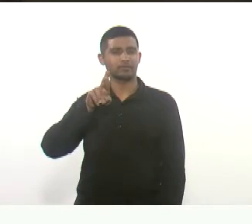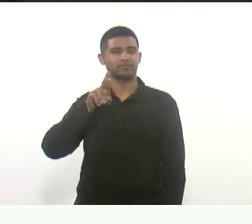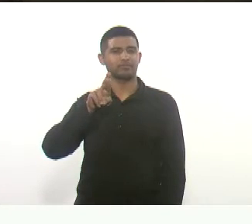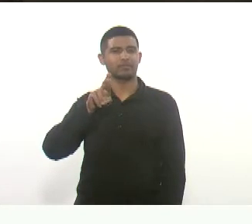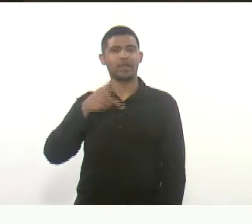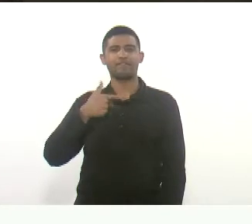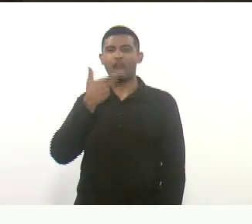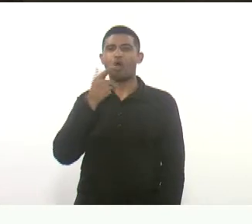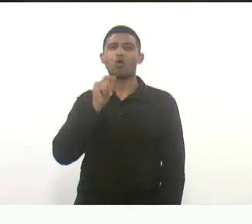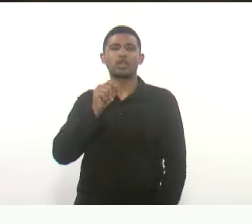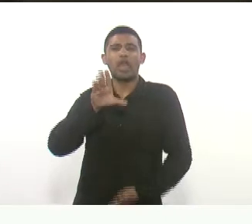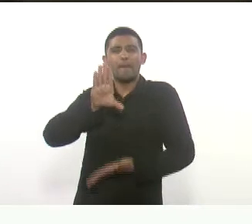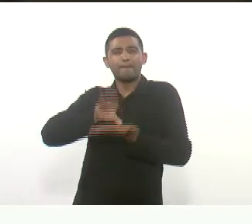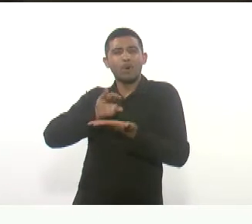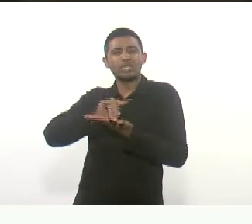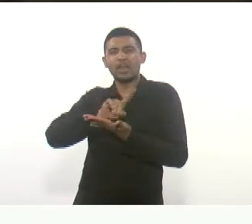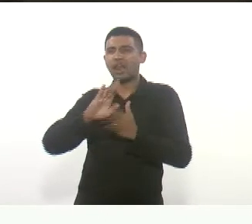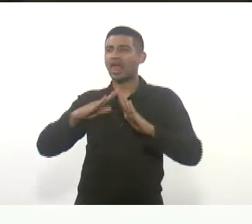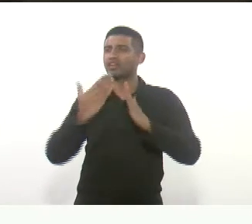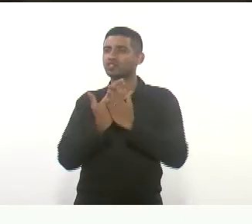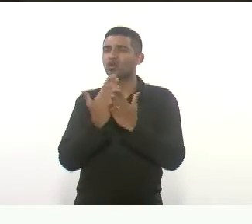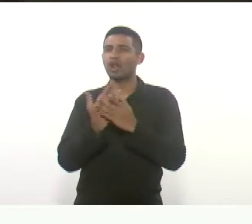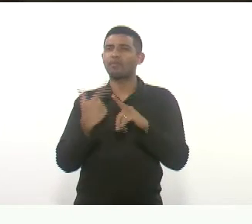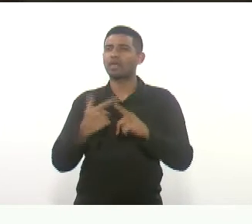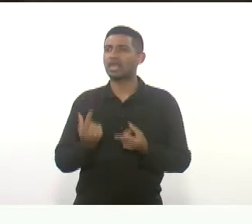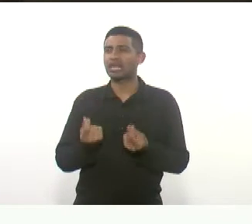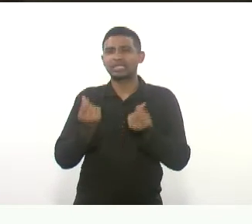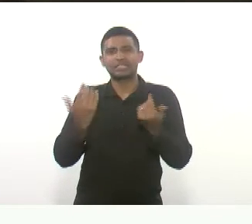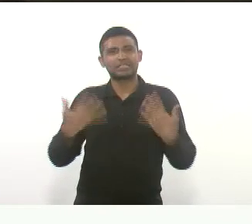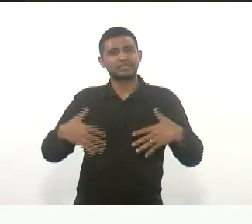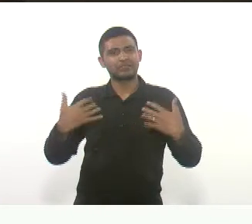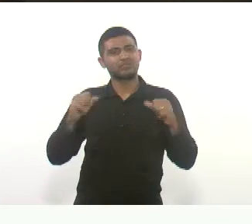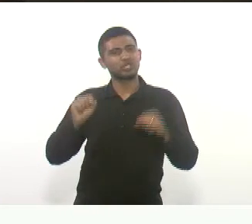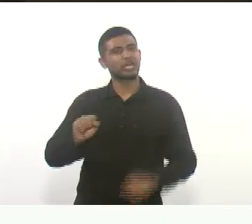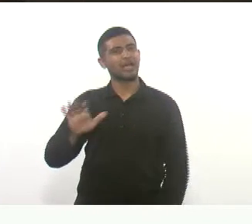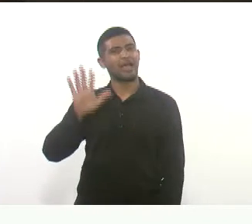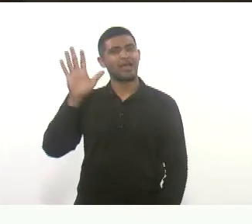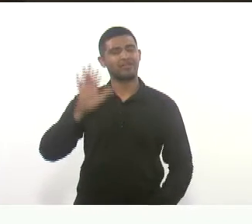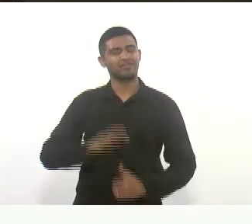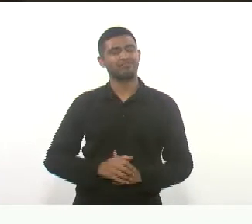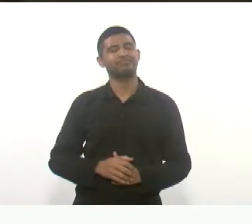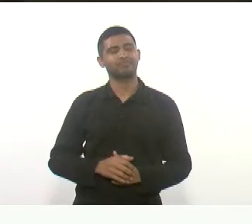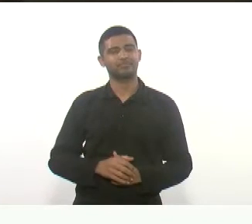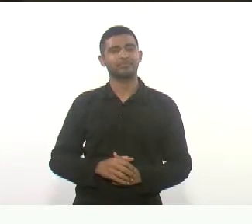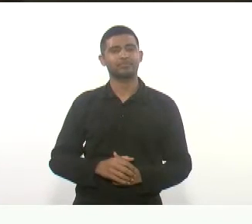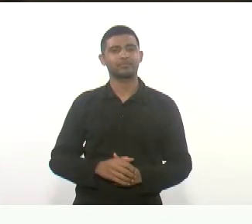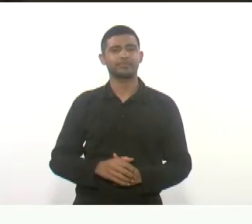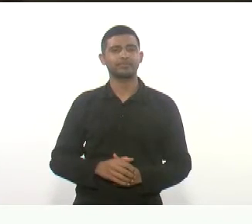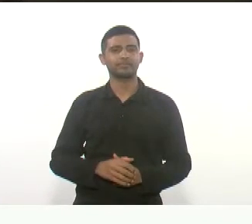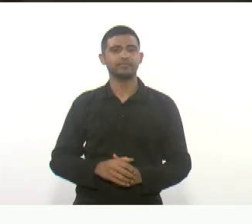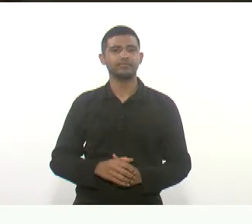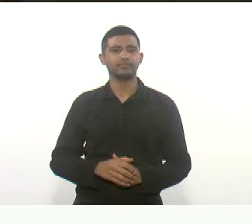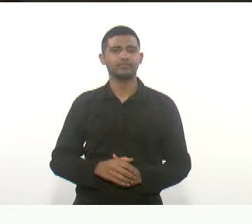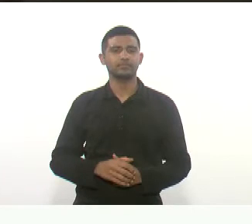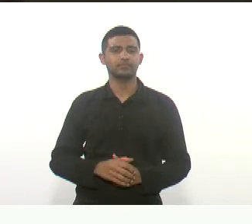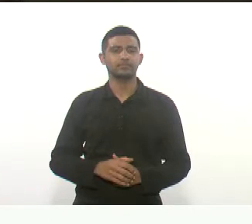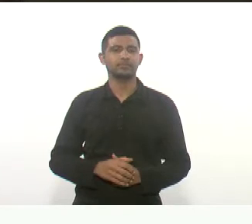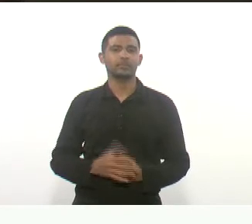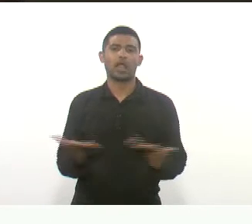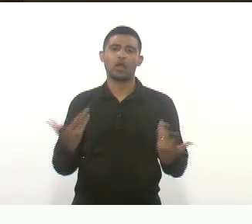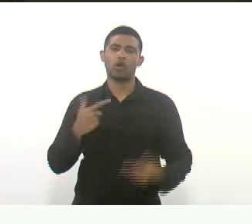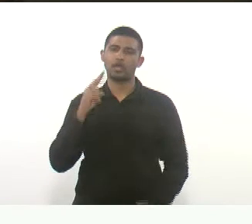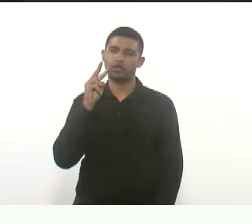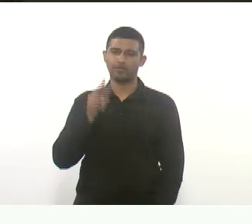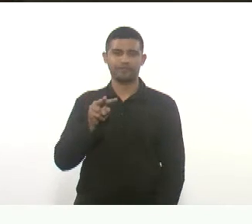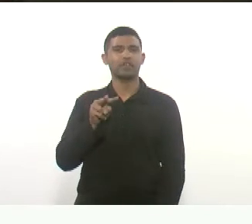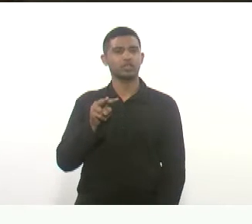sobre o modelo dessas escolas, por causa do custeio, para não ficar muito caro. Inclusive, assim, vejo agora